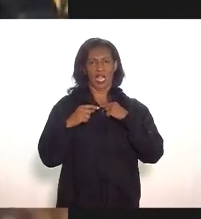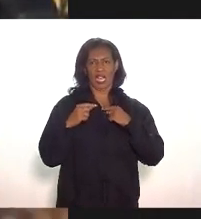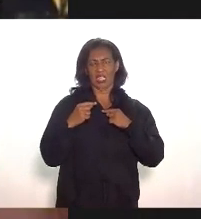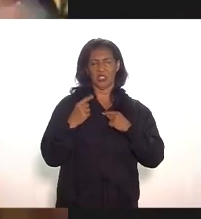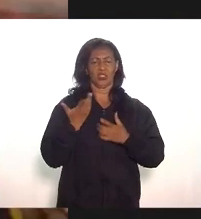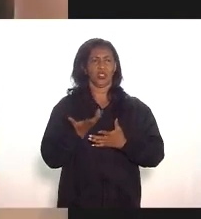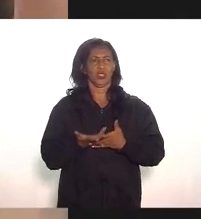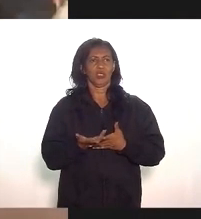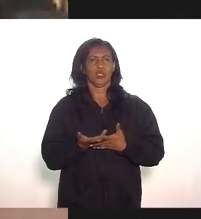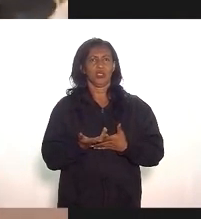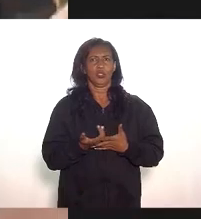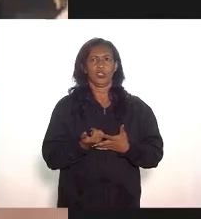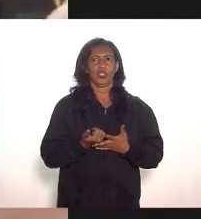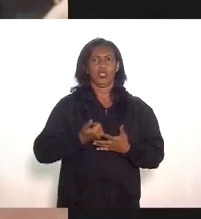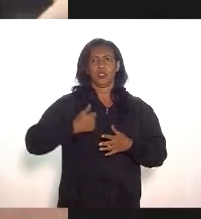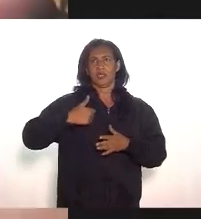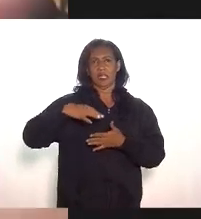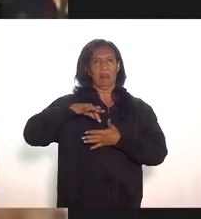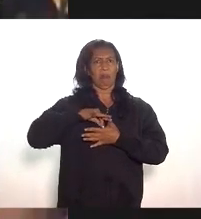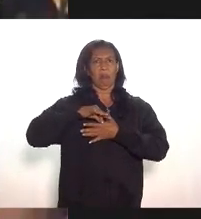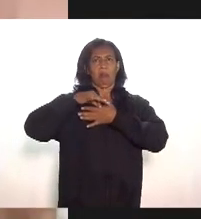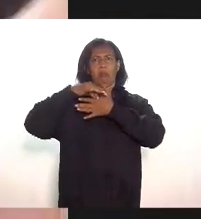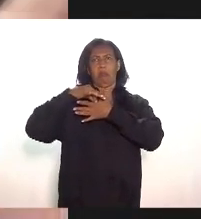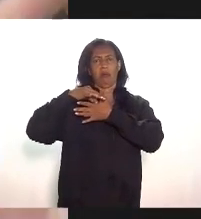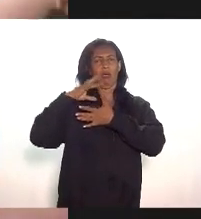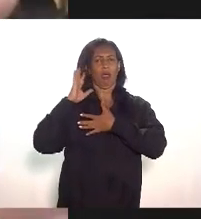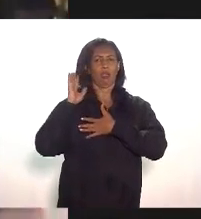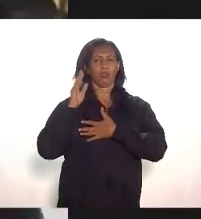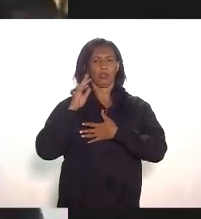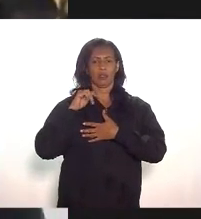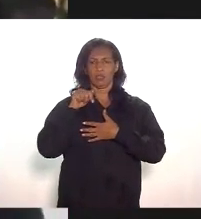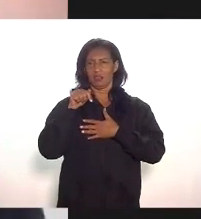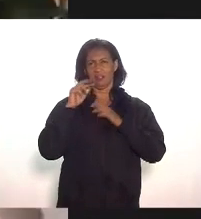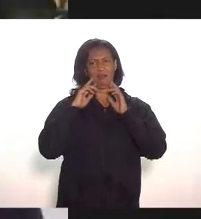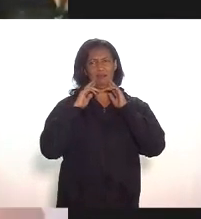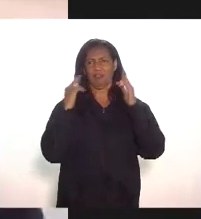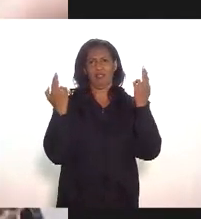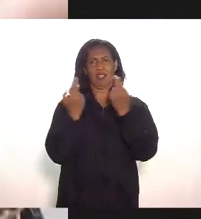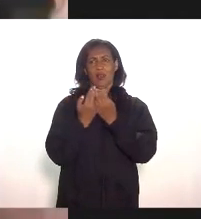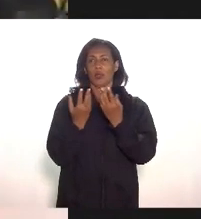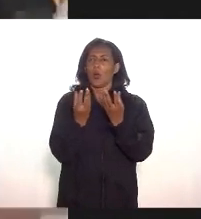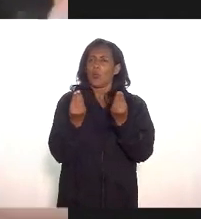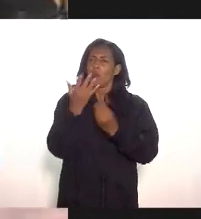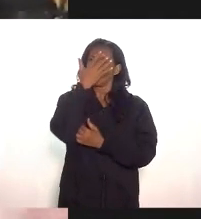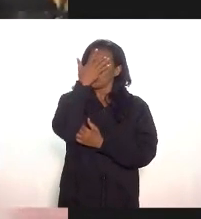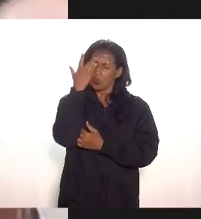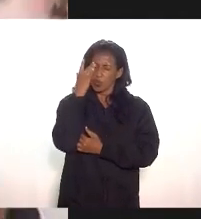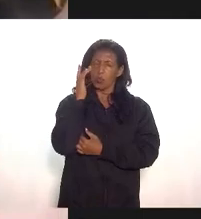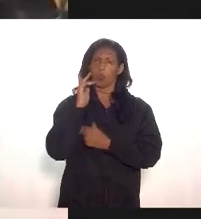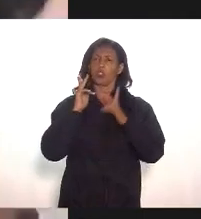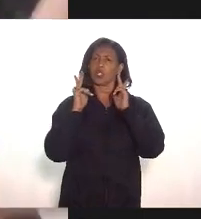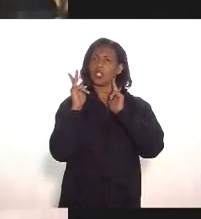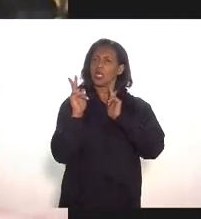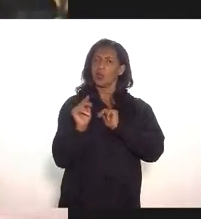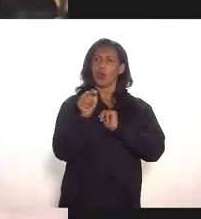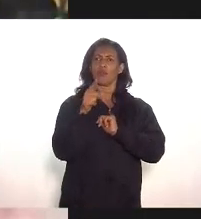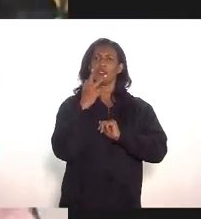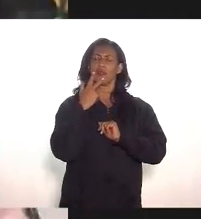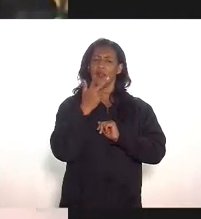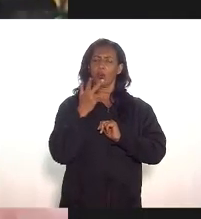pauta, a cabeça de chave dessa pauta. Muitas pessoas, como você mesmo falou, no dia que eu entrei